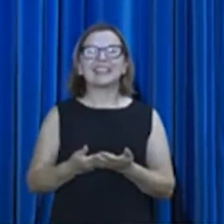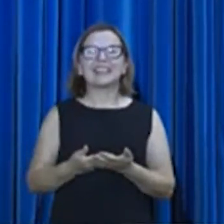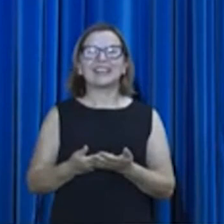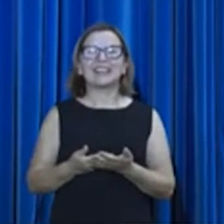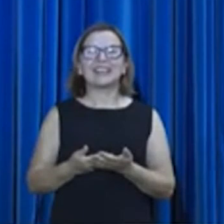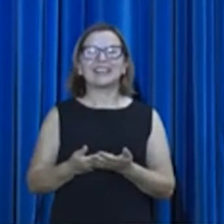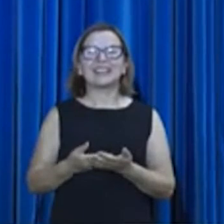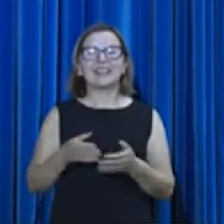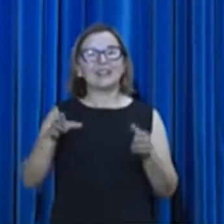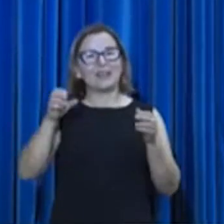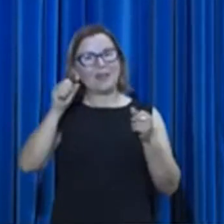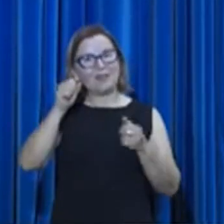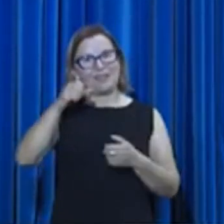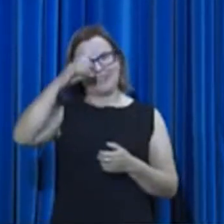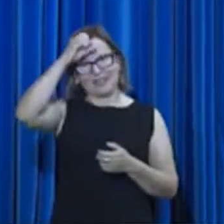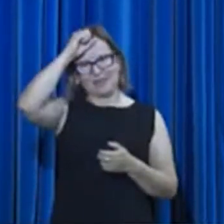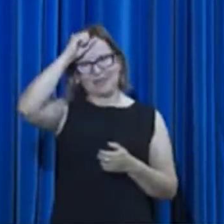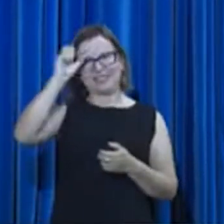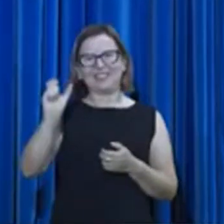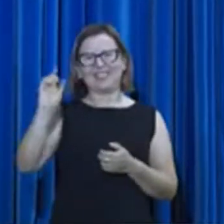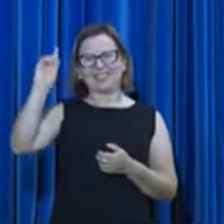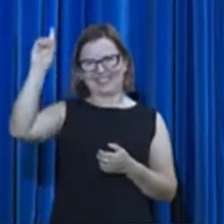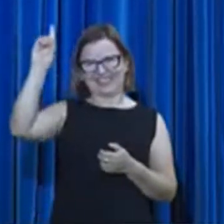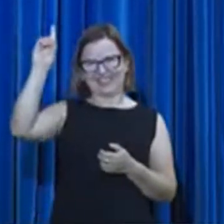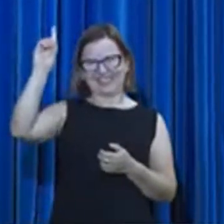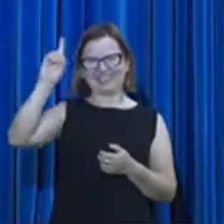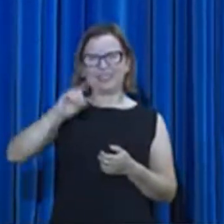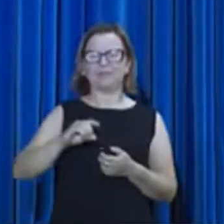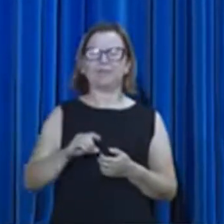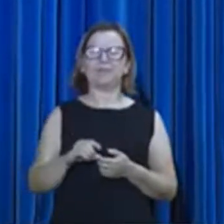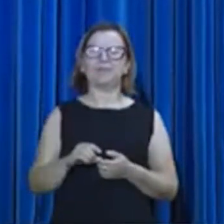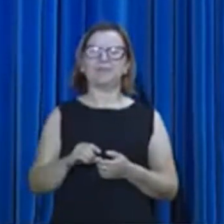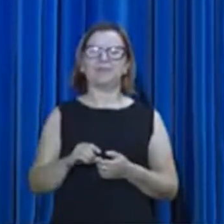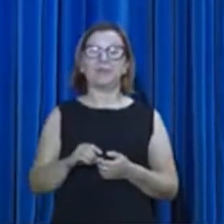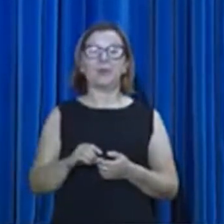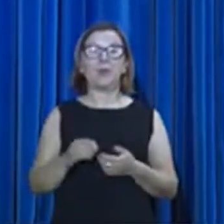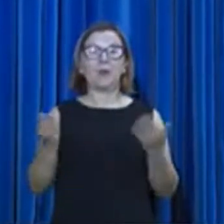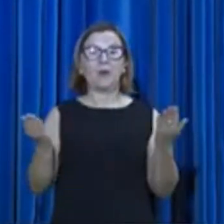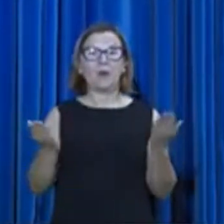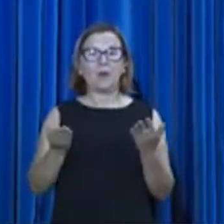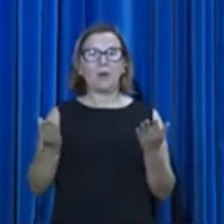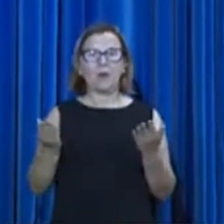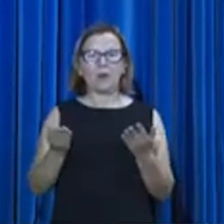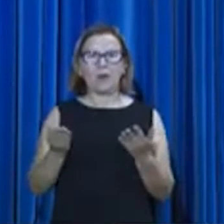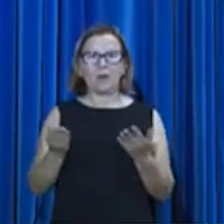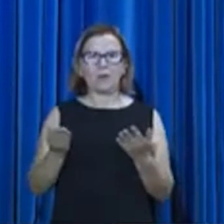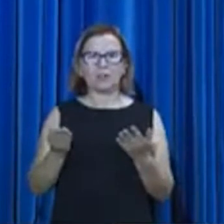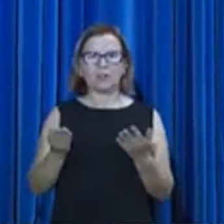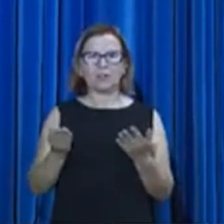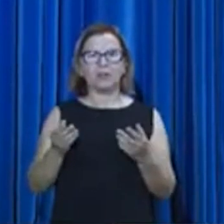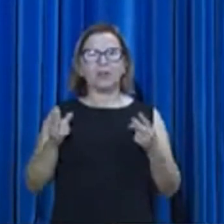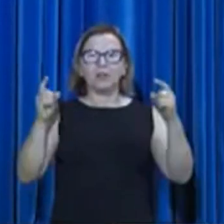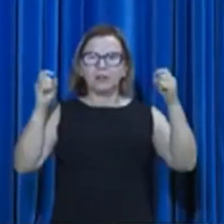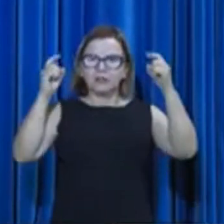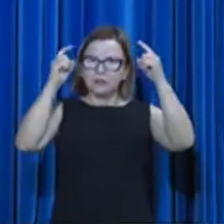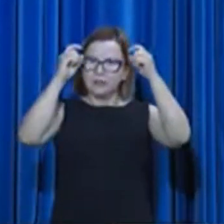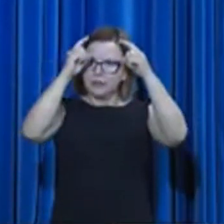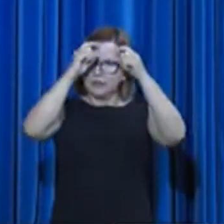Ouvir a palavra de Deus. Só que ouvir, hoje em dia, tem sido uma das coisas mais